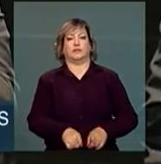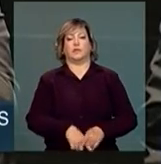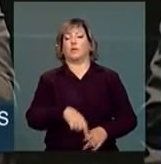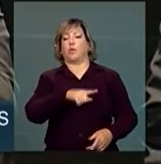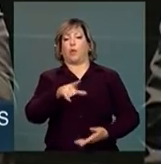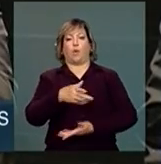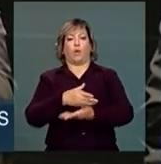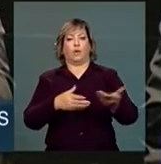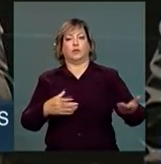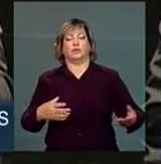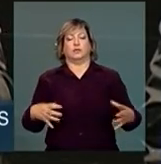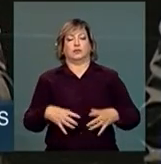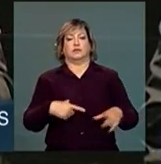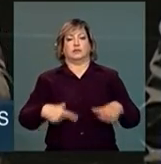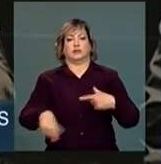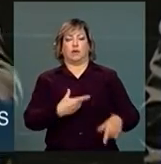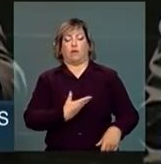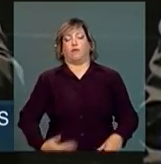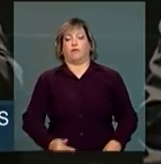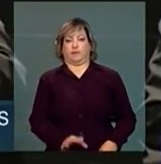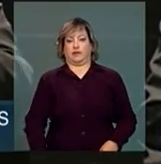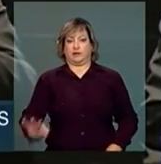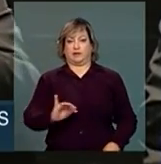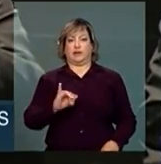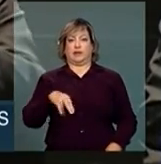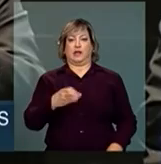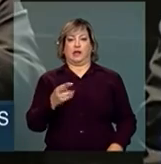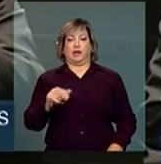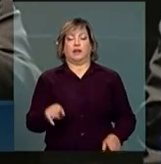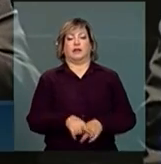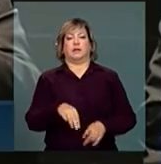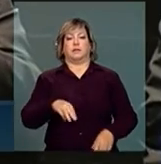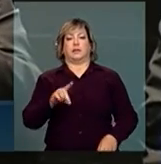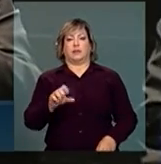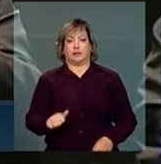Governo Federal, meus colegas do INCRA e do MDA.